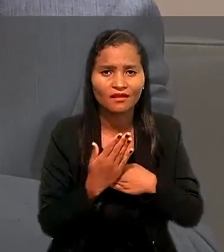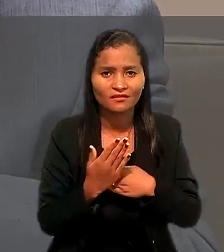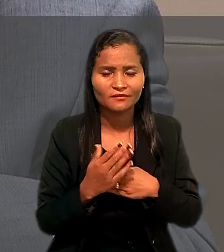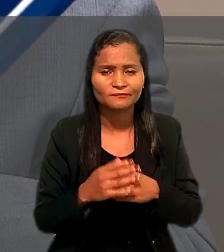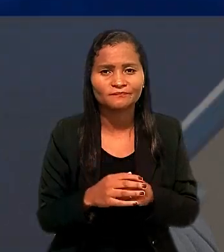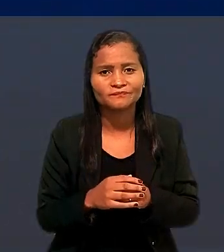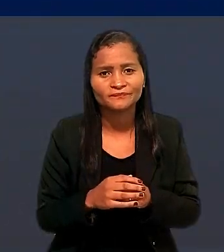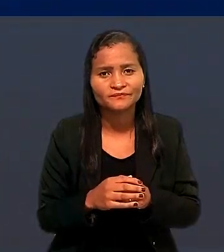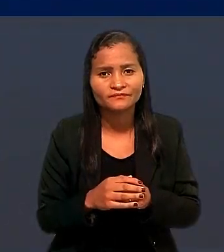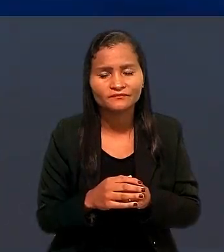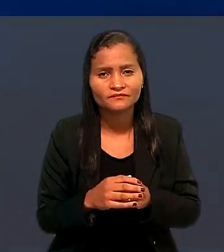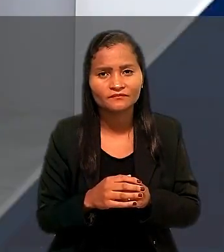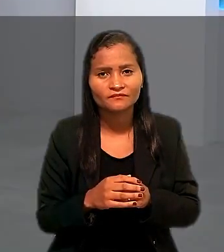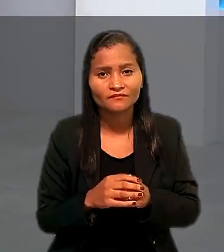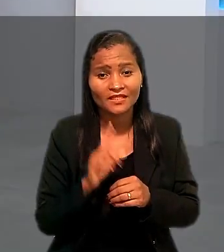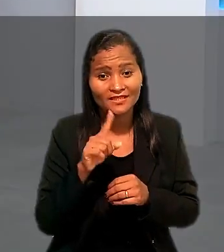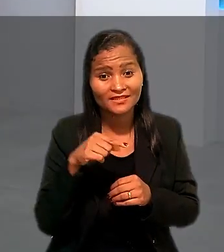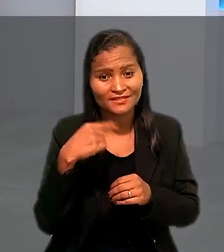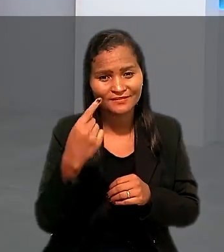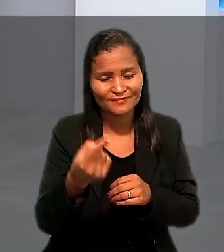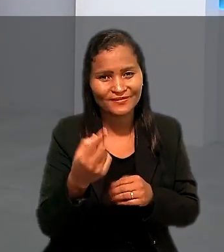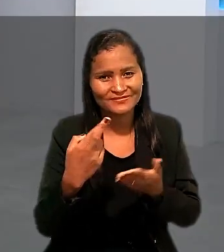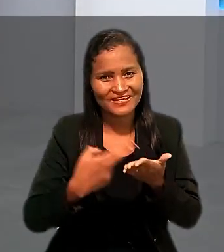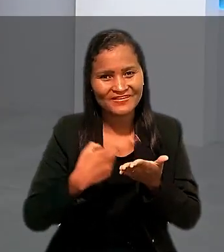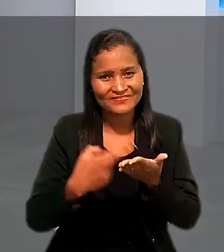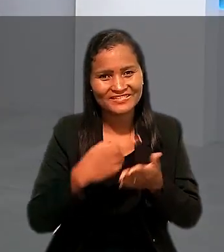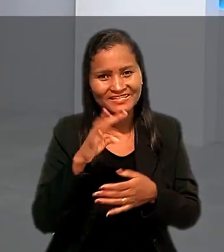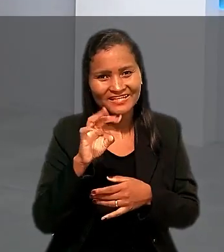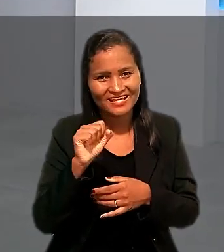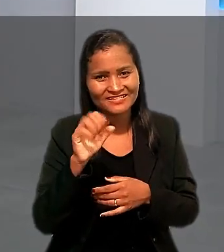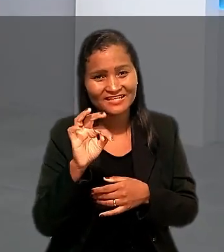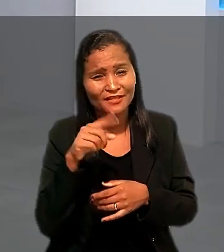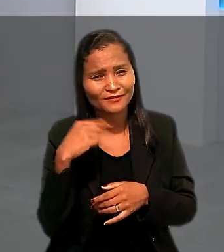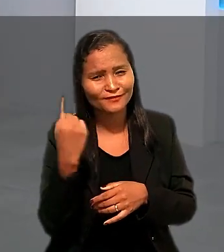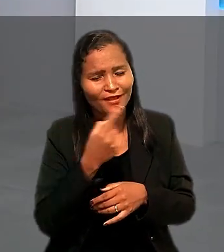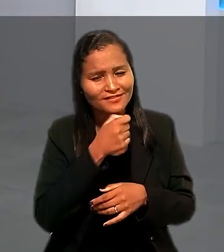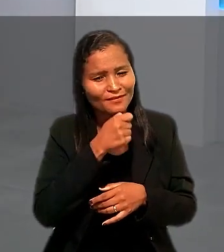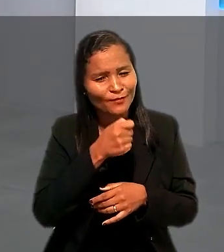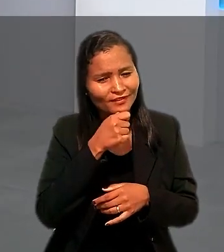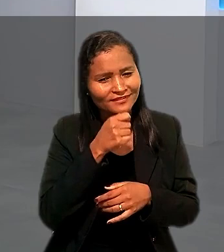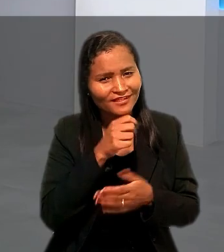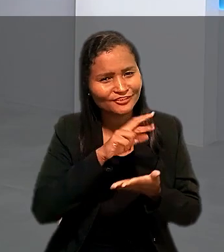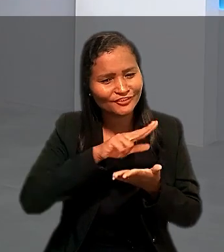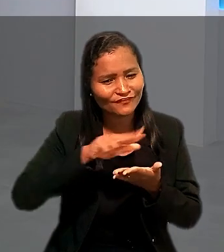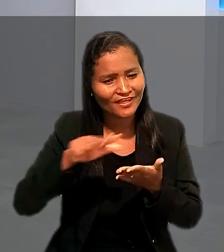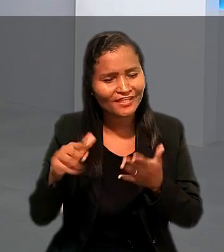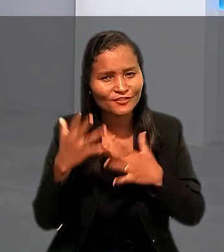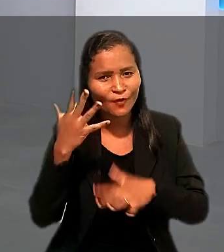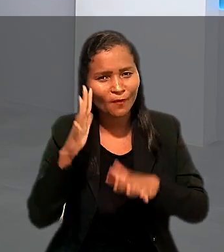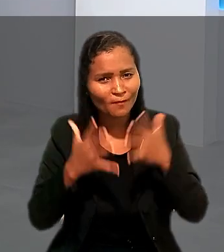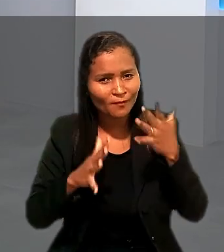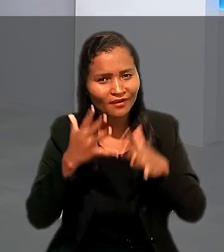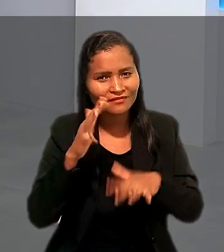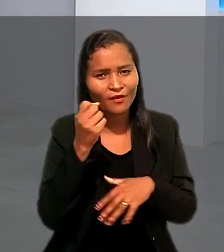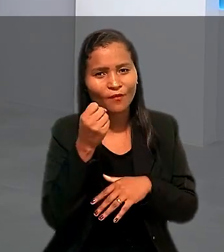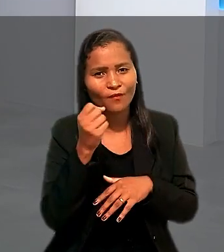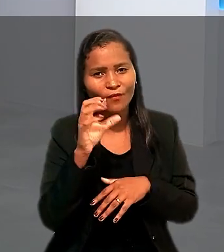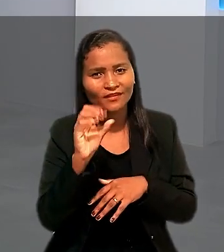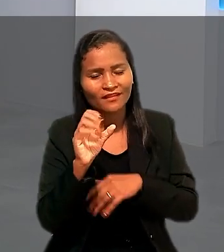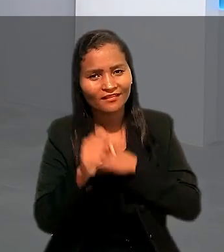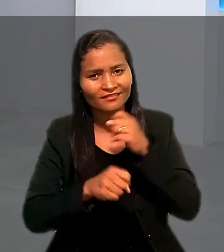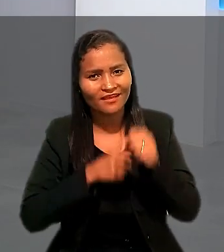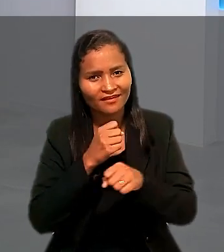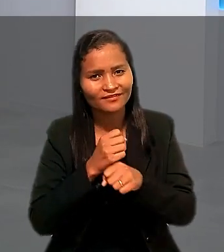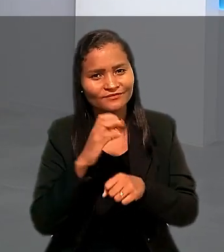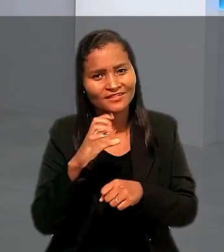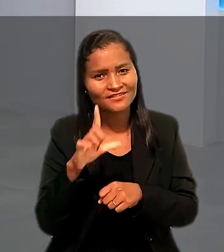solidária. E nas próximas edições do Revista TST teremos uma série de reportagens em comemoração aos 80 anos da